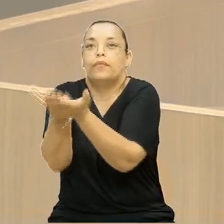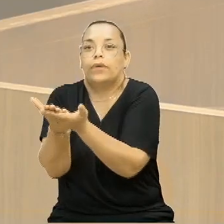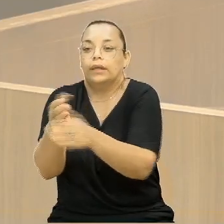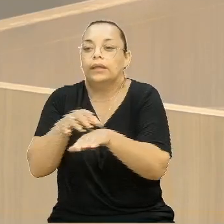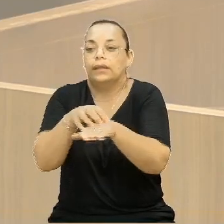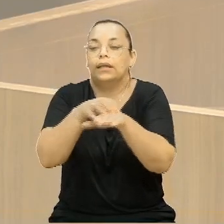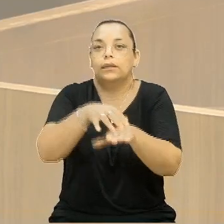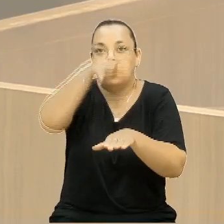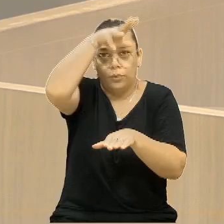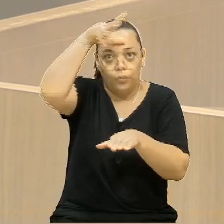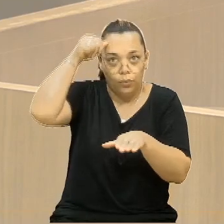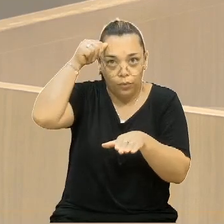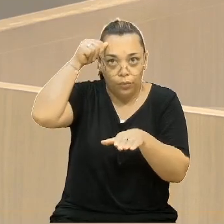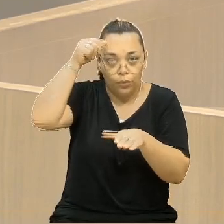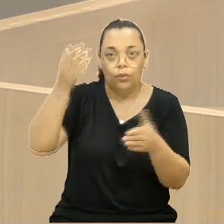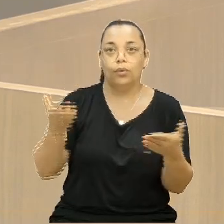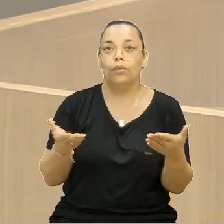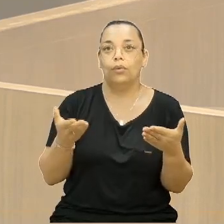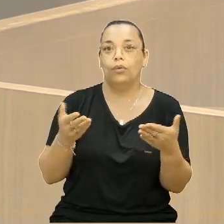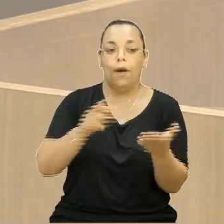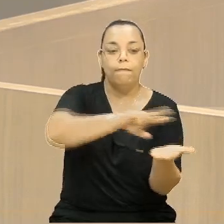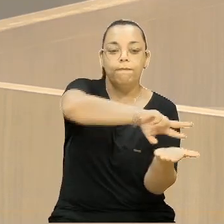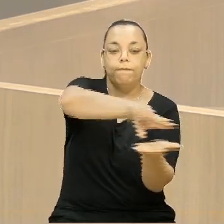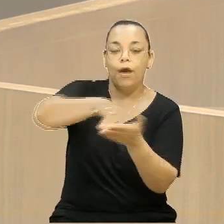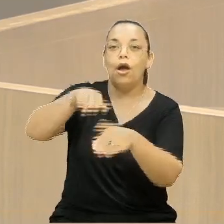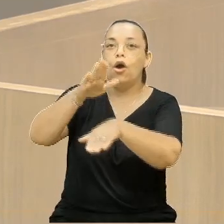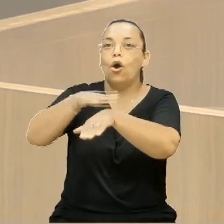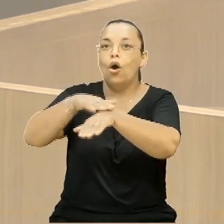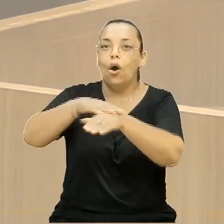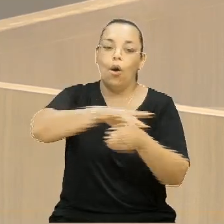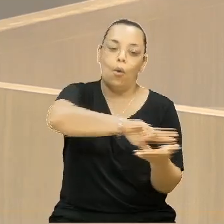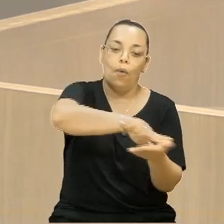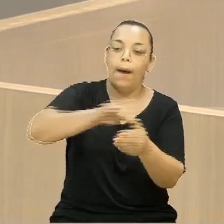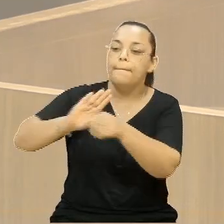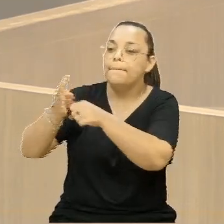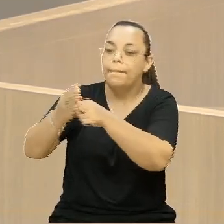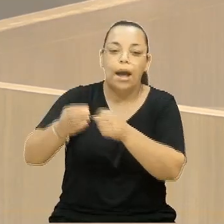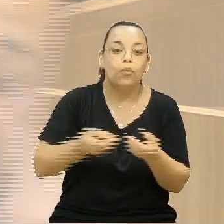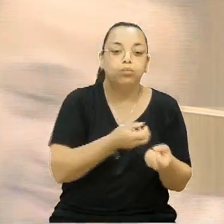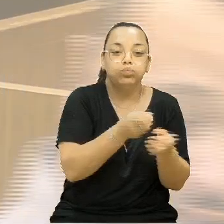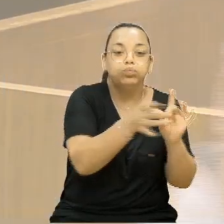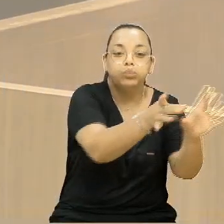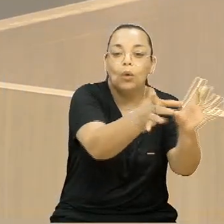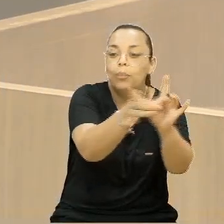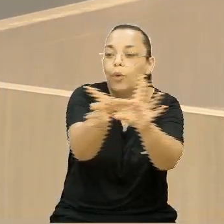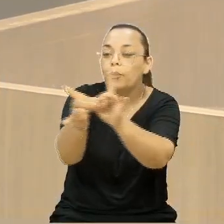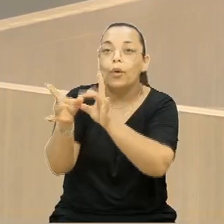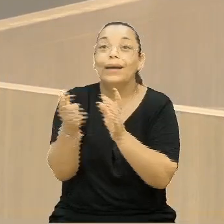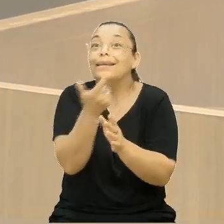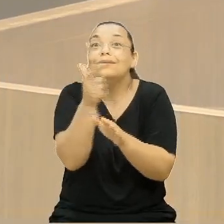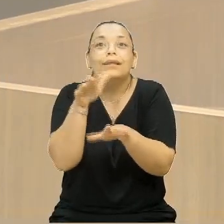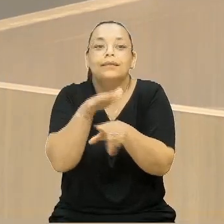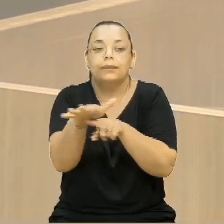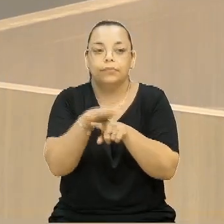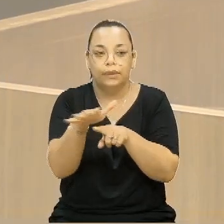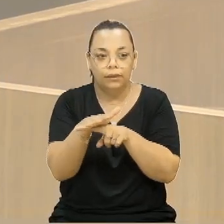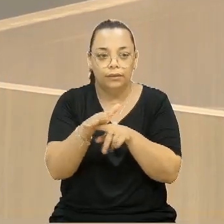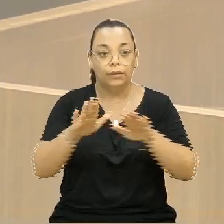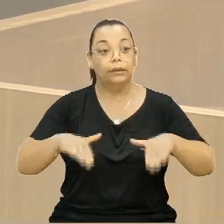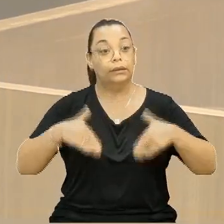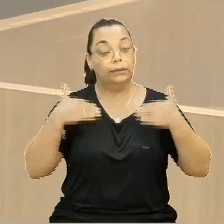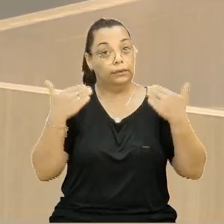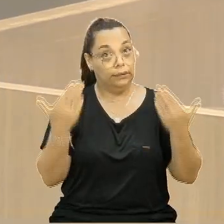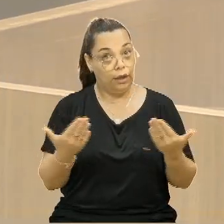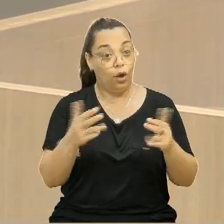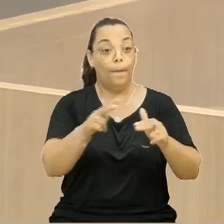transporte público seja colocado em vários horários, em diversos bairros, se não houver demanda. Então,